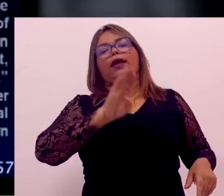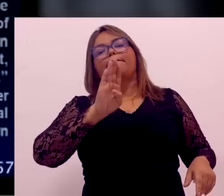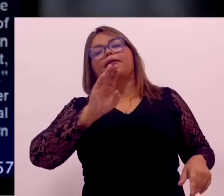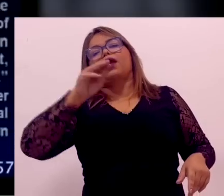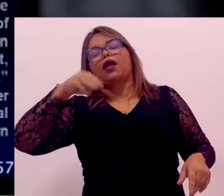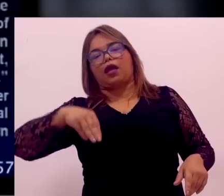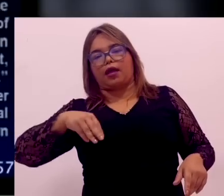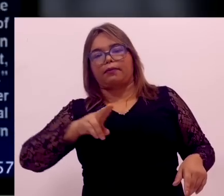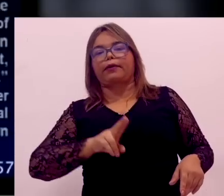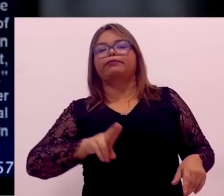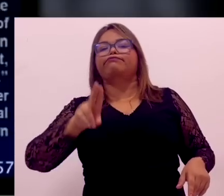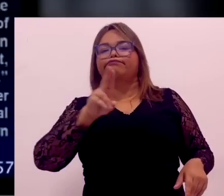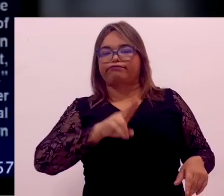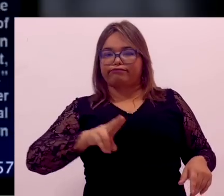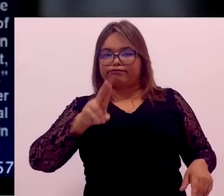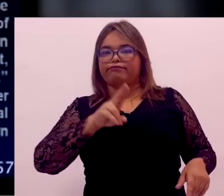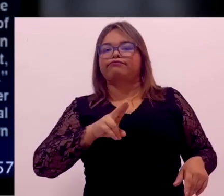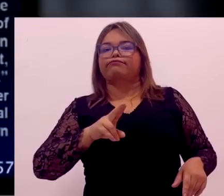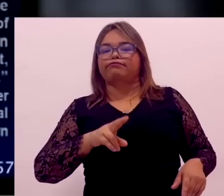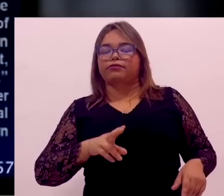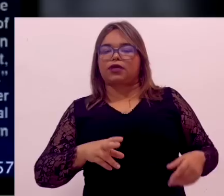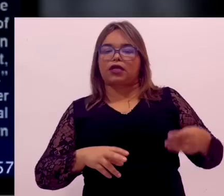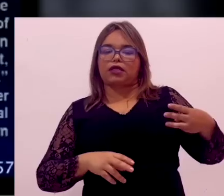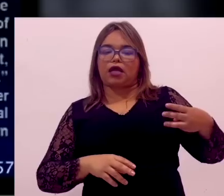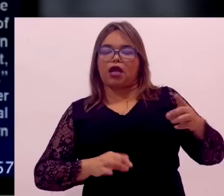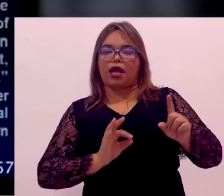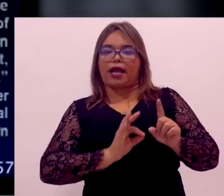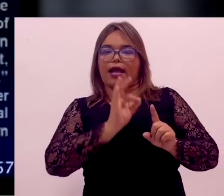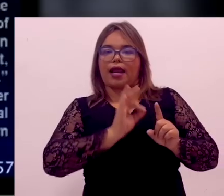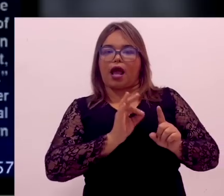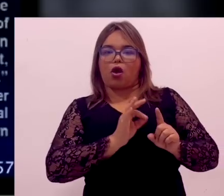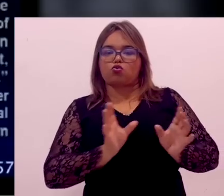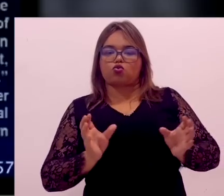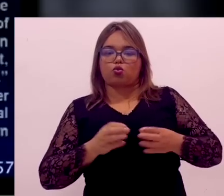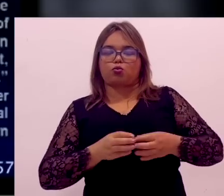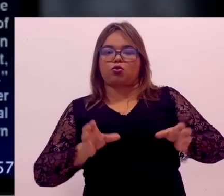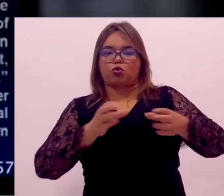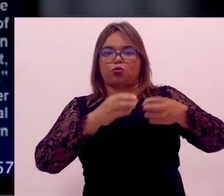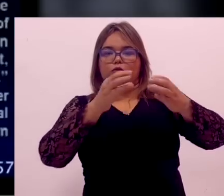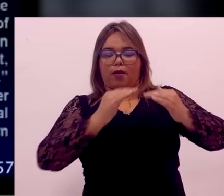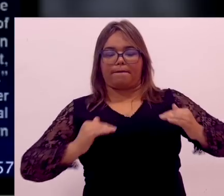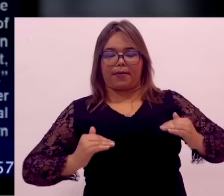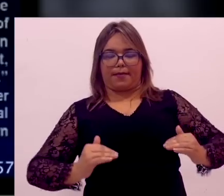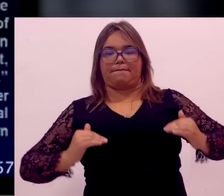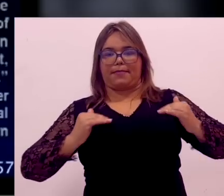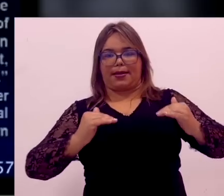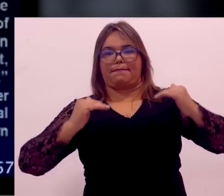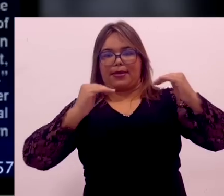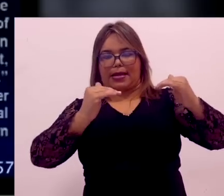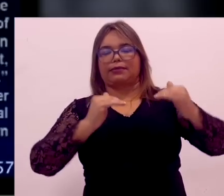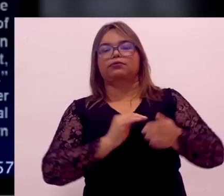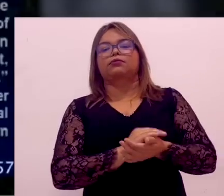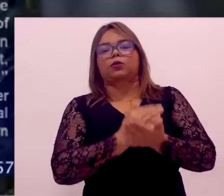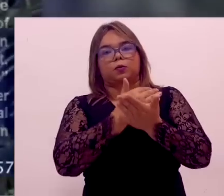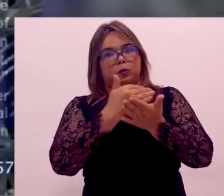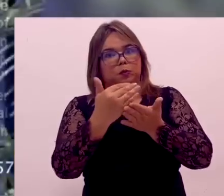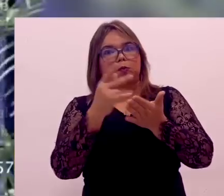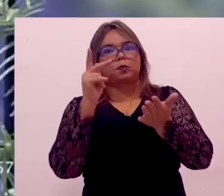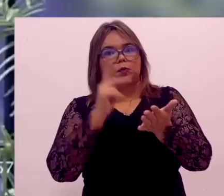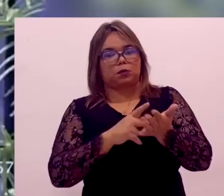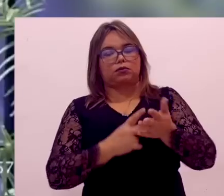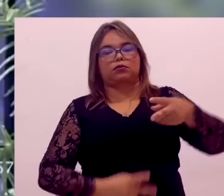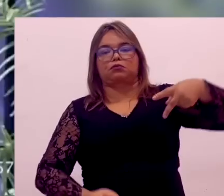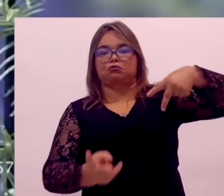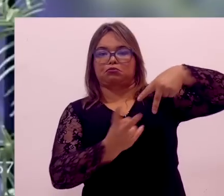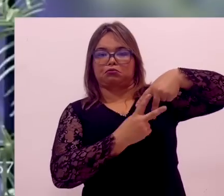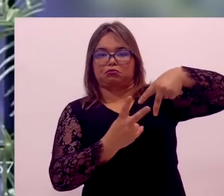são encontradas na mesma ordem nos primeiros 3 degraus, e são uma prova muito coerente de que, de fato, esse foi mesmo o princípio